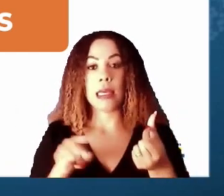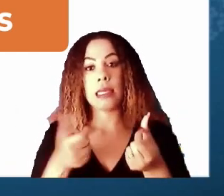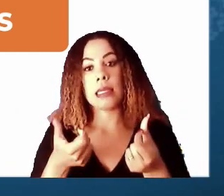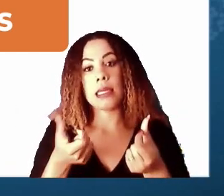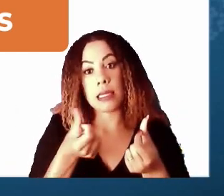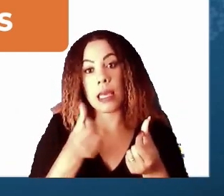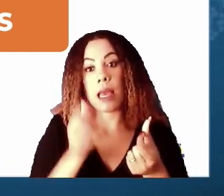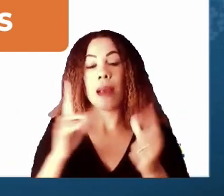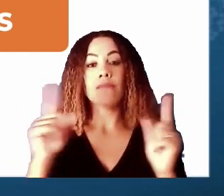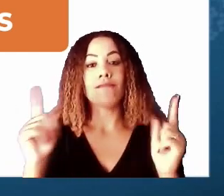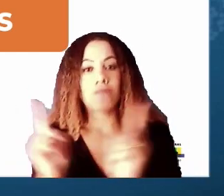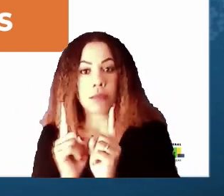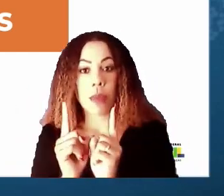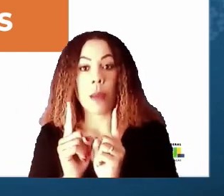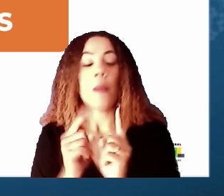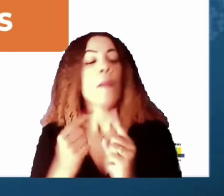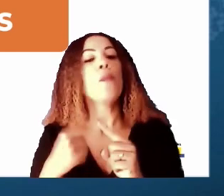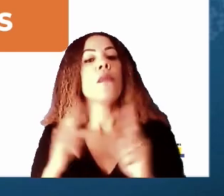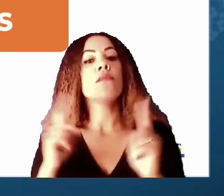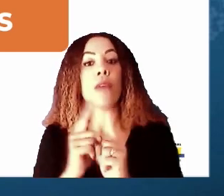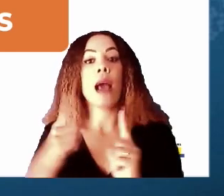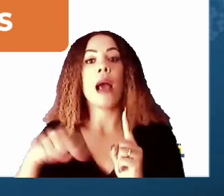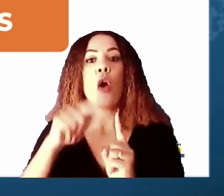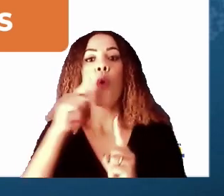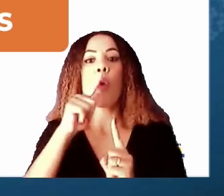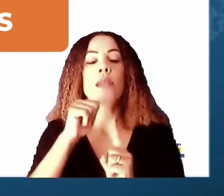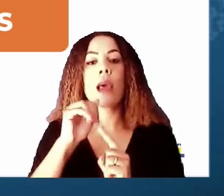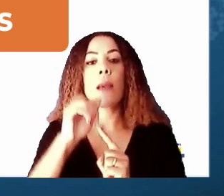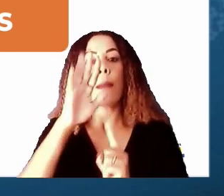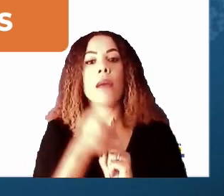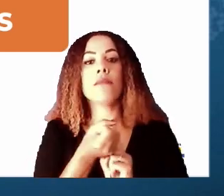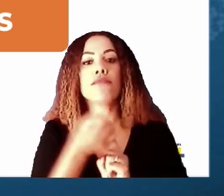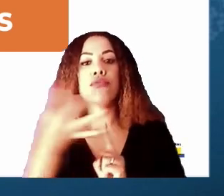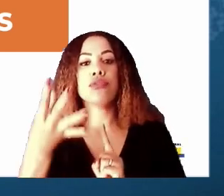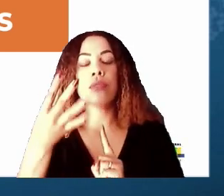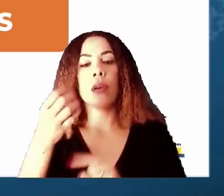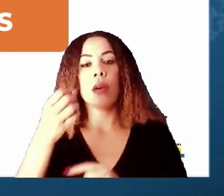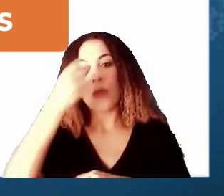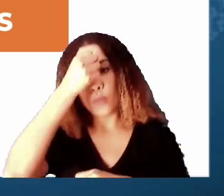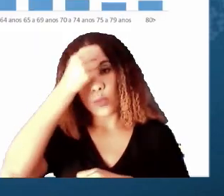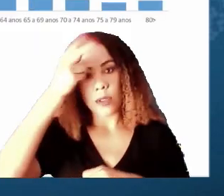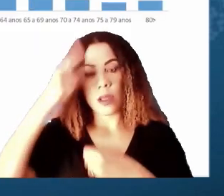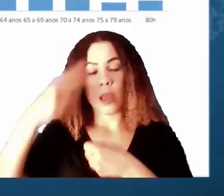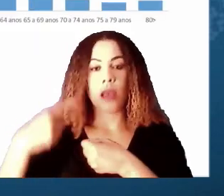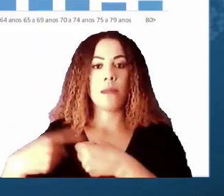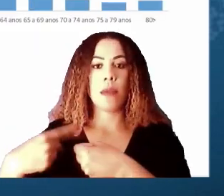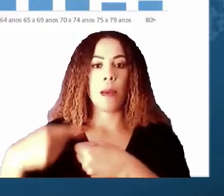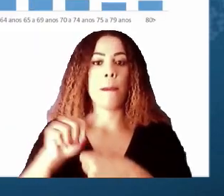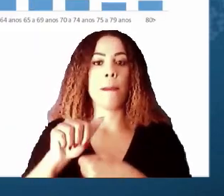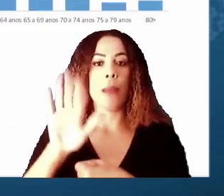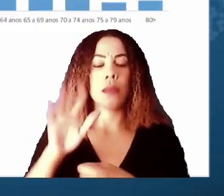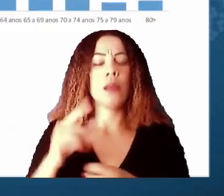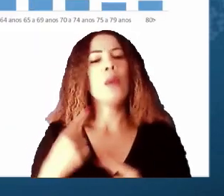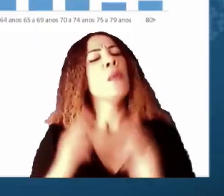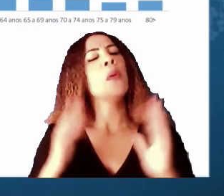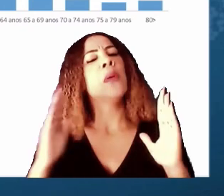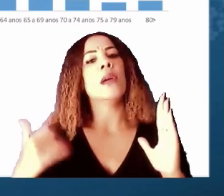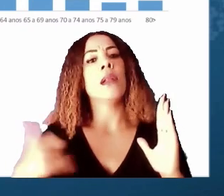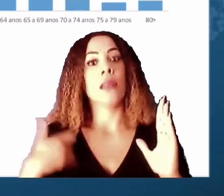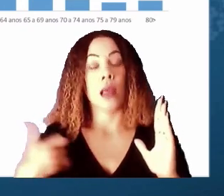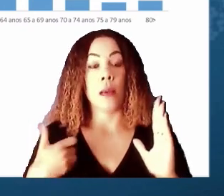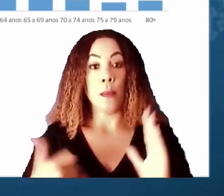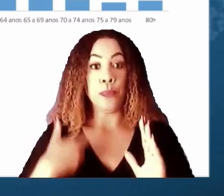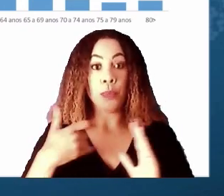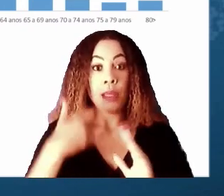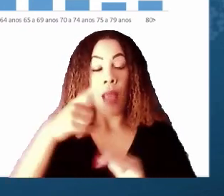nós ampliarmos a vacinação para um número maior de municípios. E por que essa faixa etária? Porque quando a gente olha o histórico de